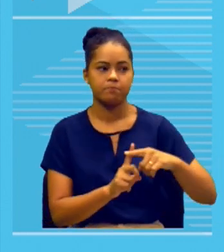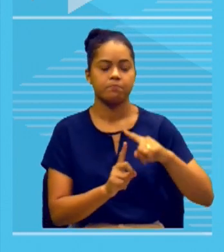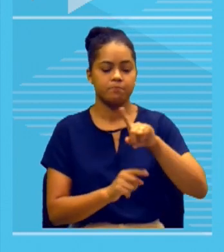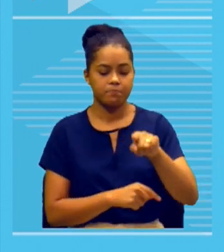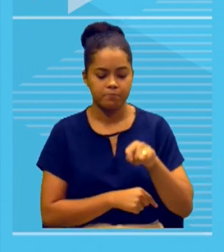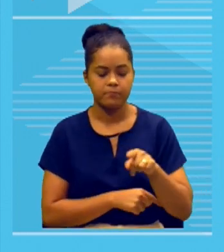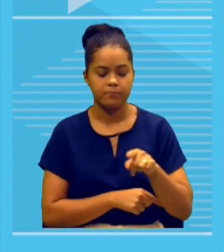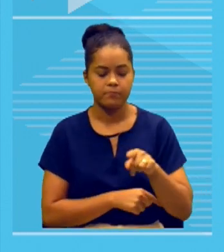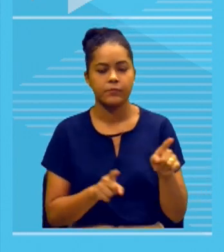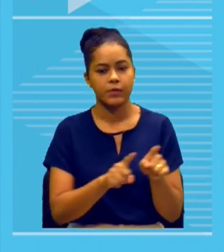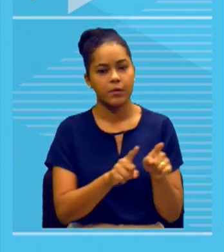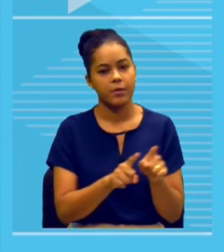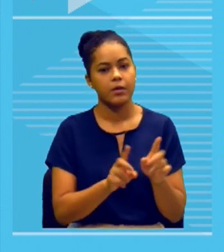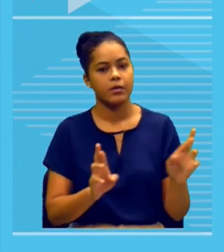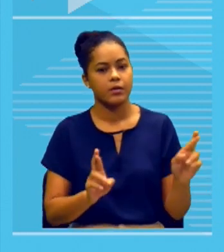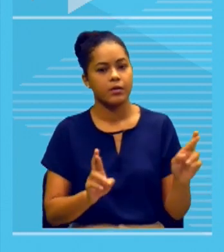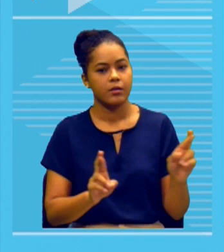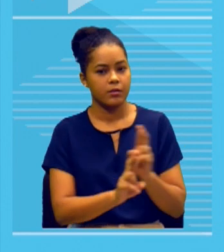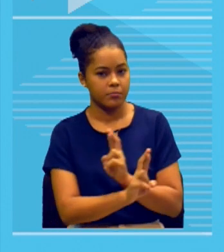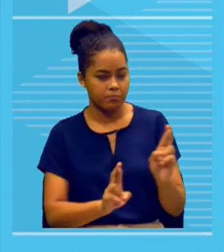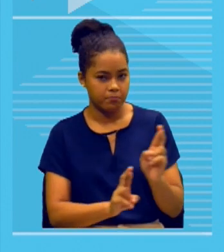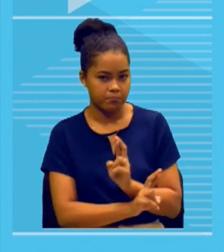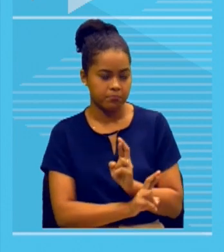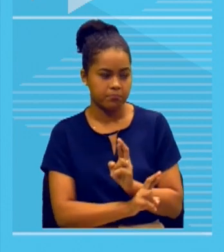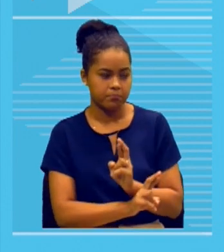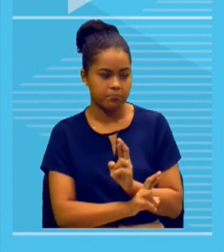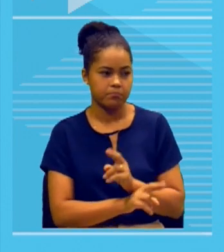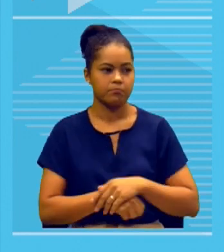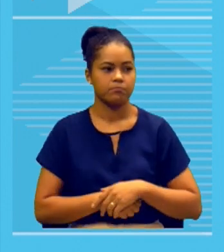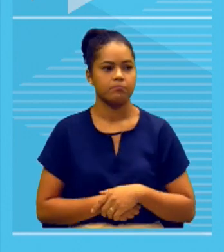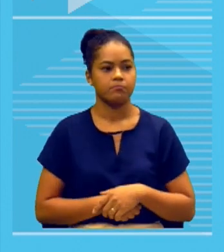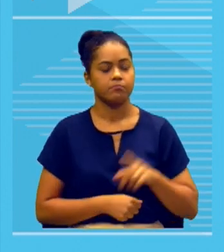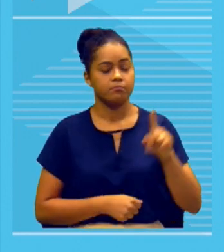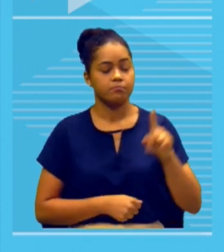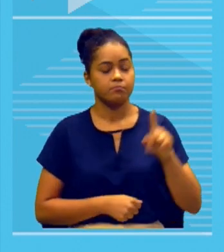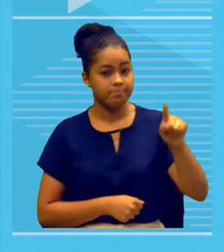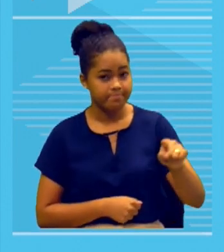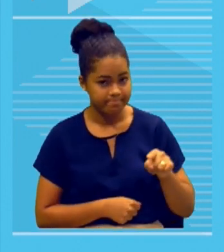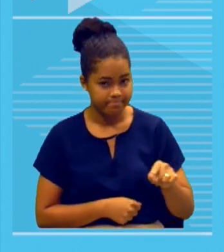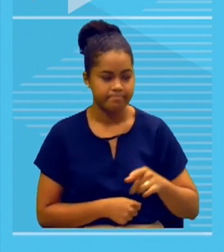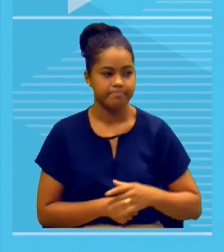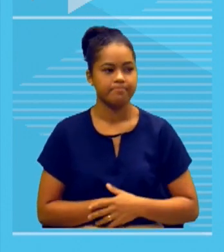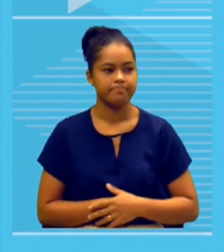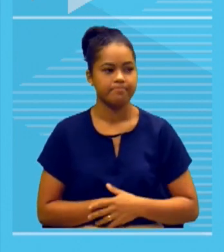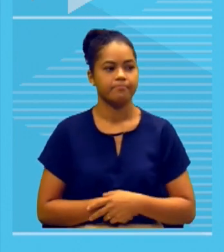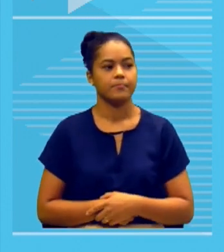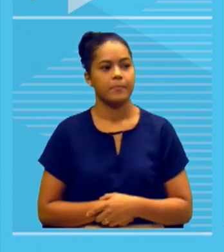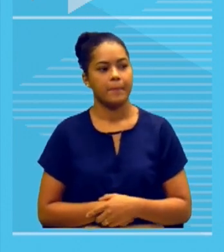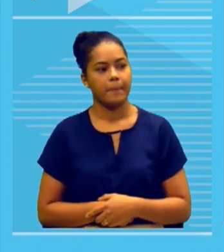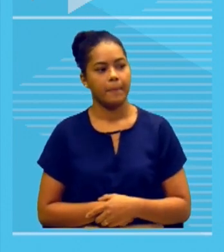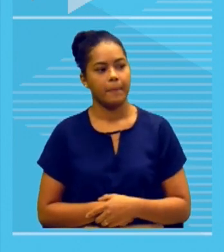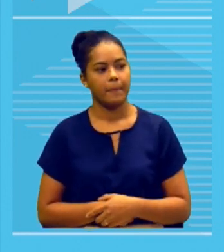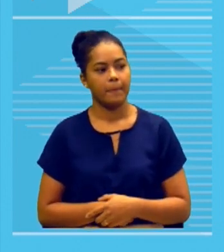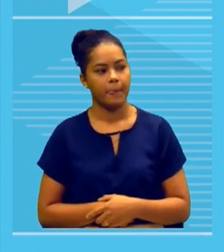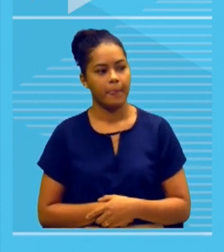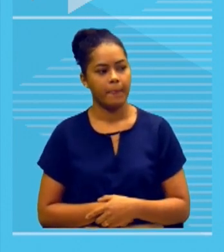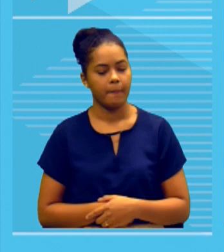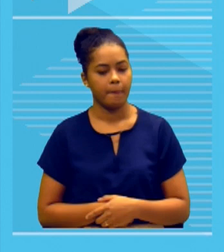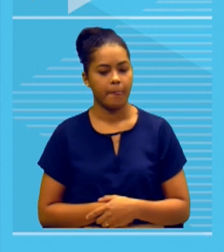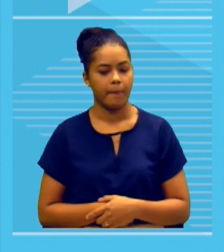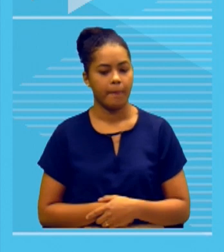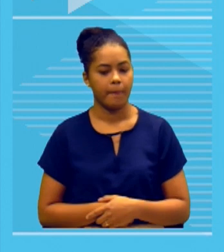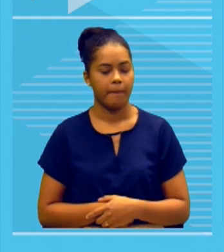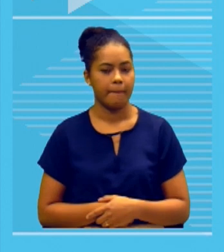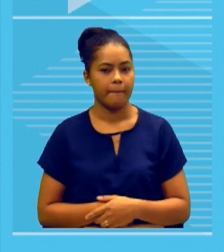relativos Eita próprio memória boa hein legal também